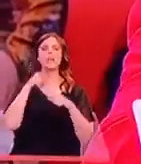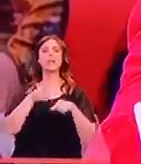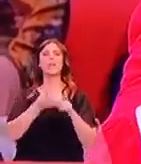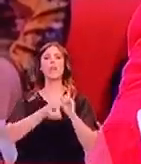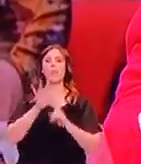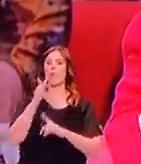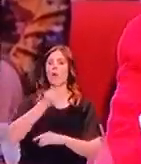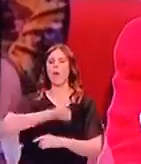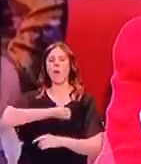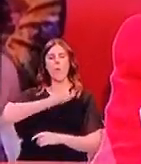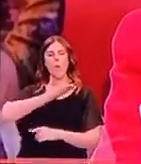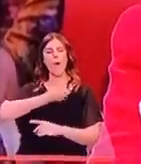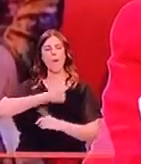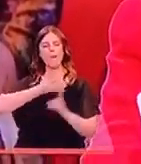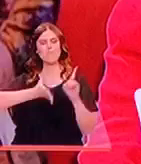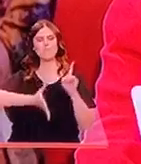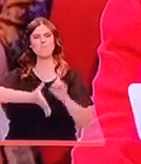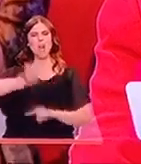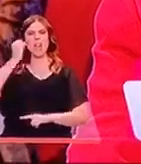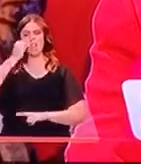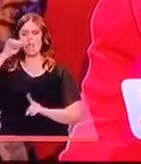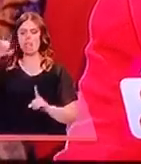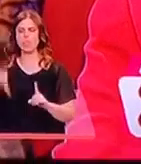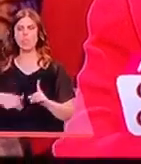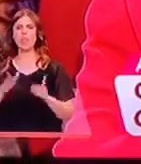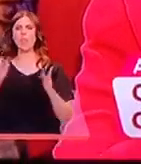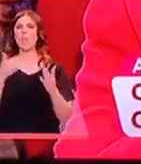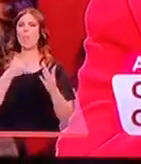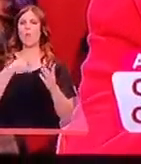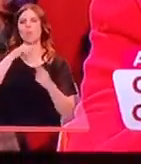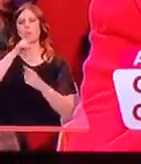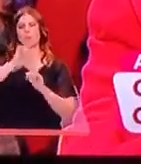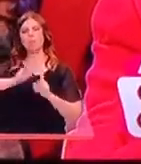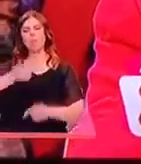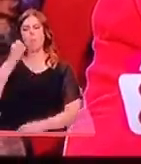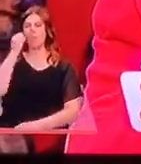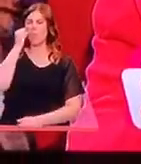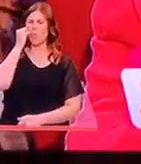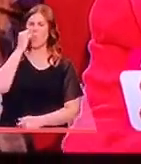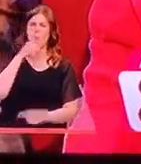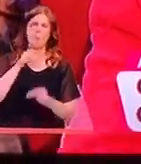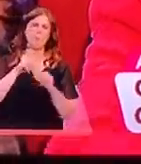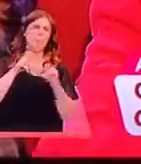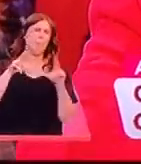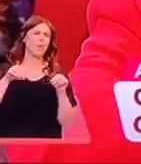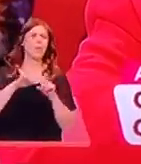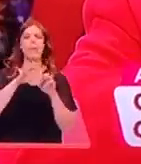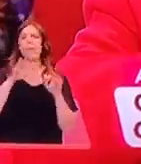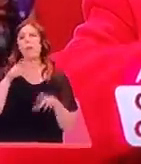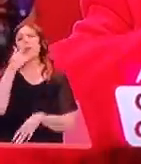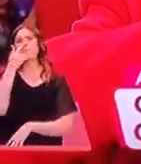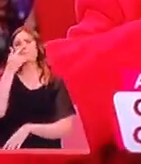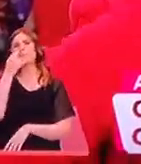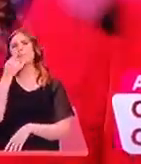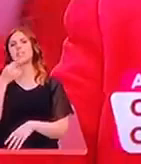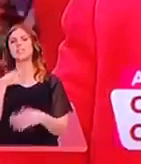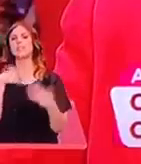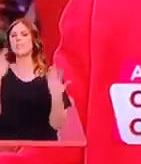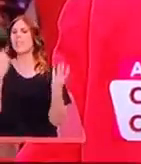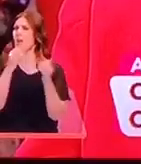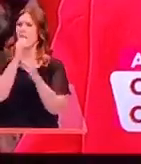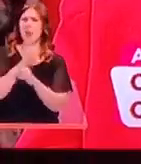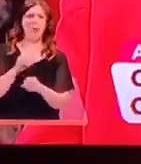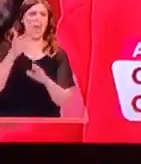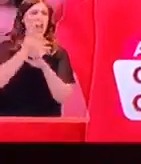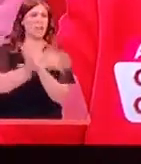Quando o amor vencedor, quando você começa a ter dores que nunca teve, parecidas com nada que